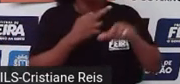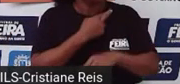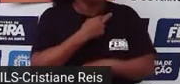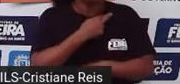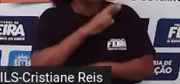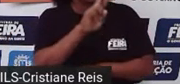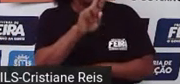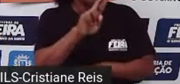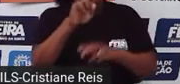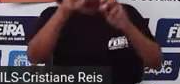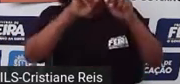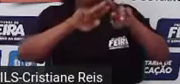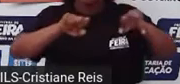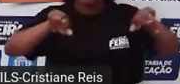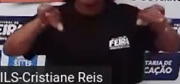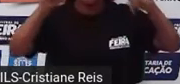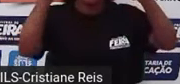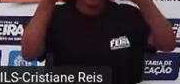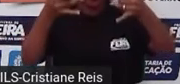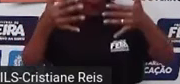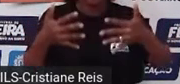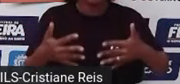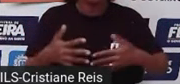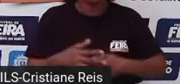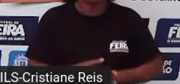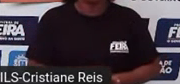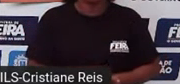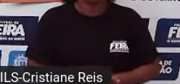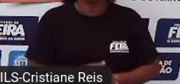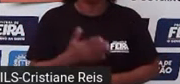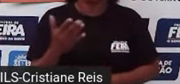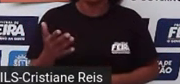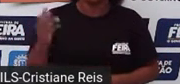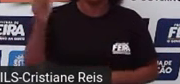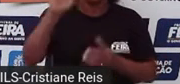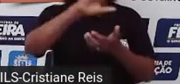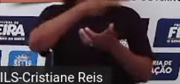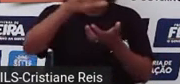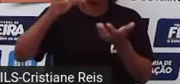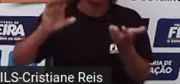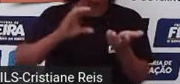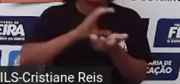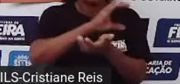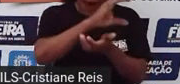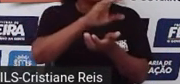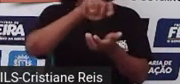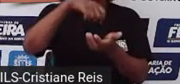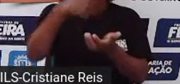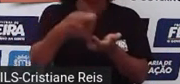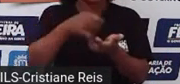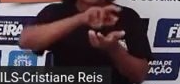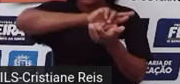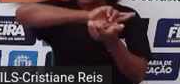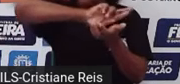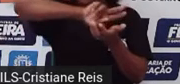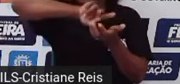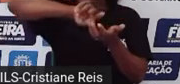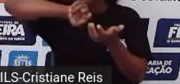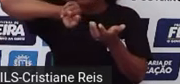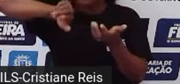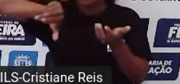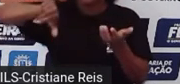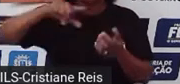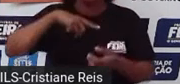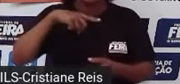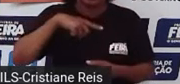ele a palavra na que representa a esse continente é a diversidade diversidade de